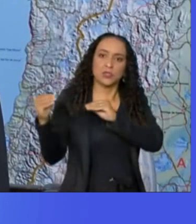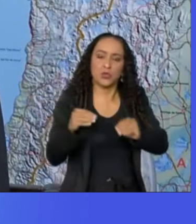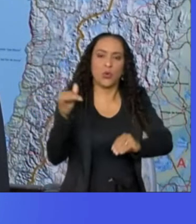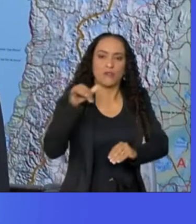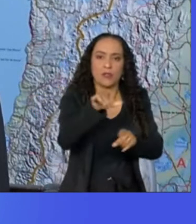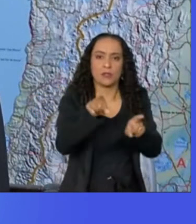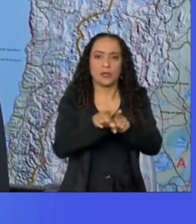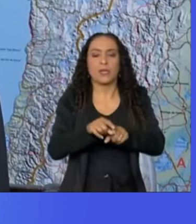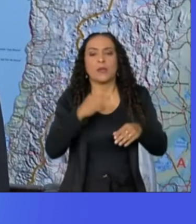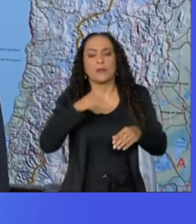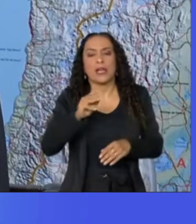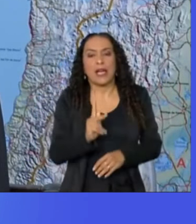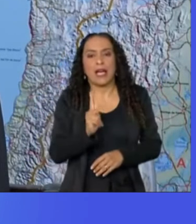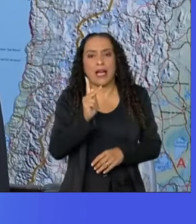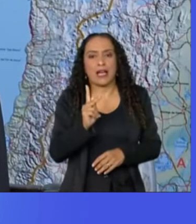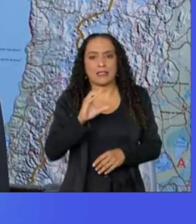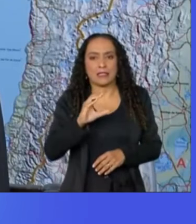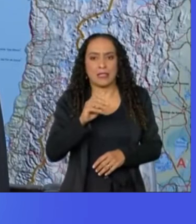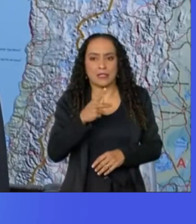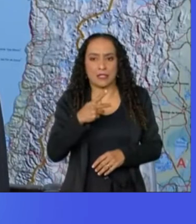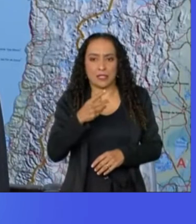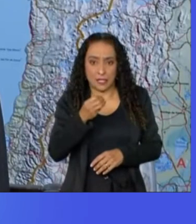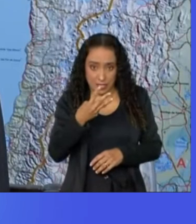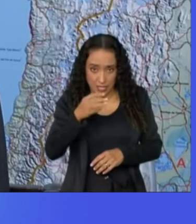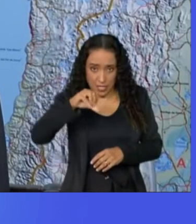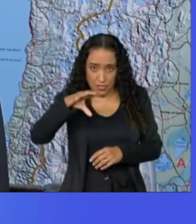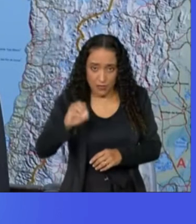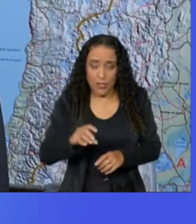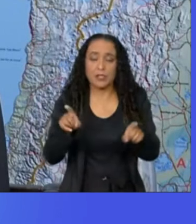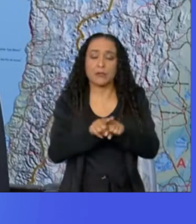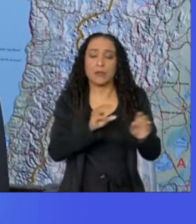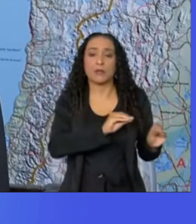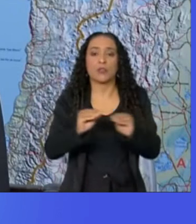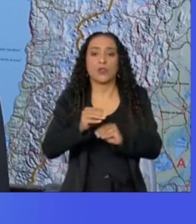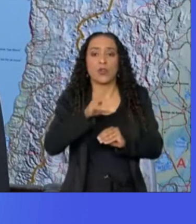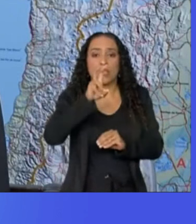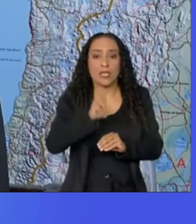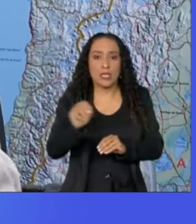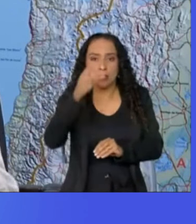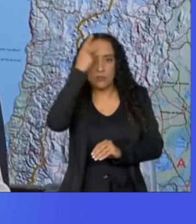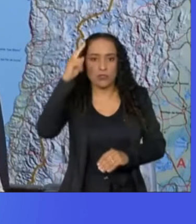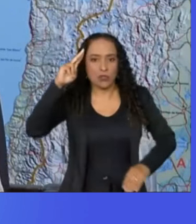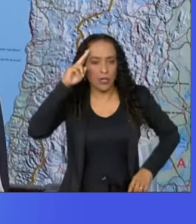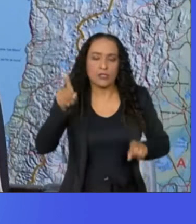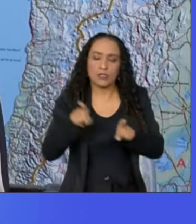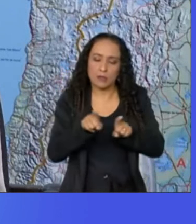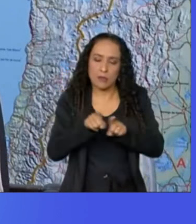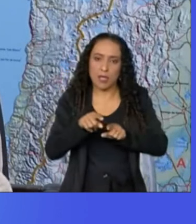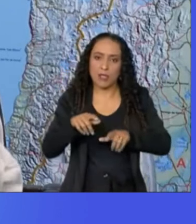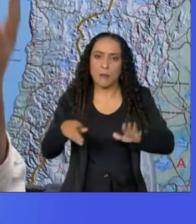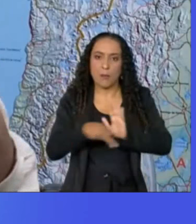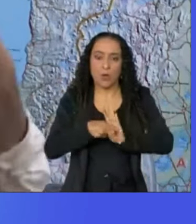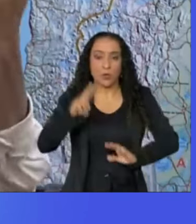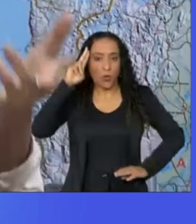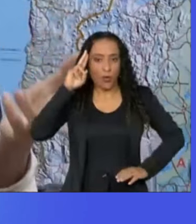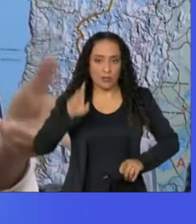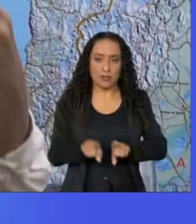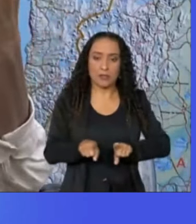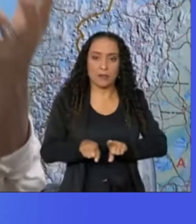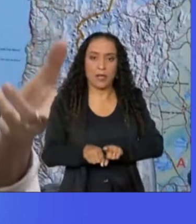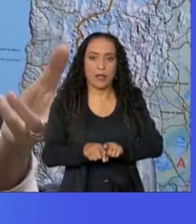c 390 mandamos 500 soldados que foram foram mobilizados pelo exército além de